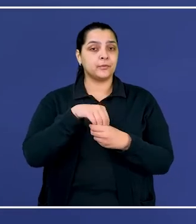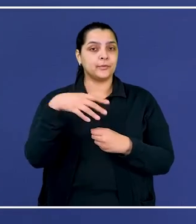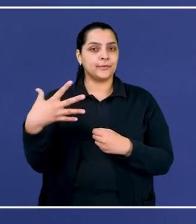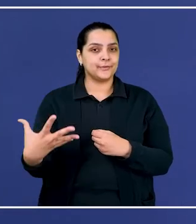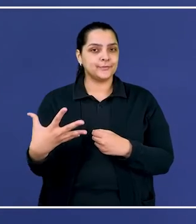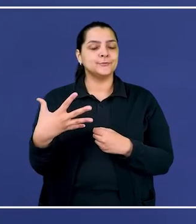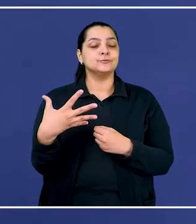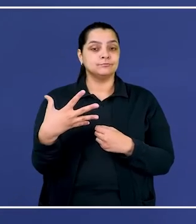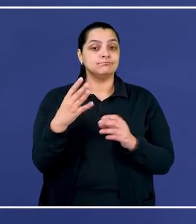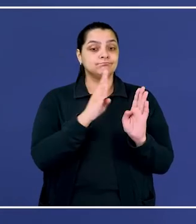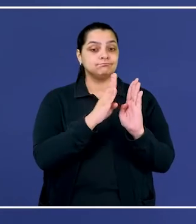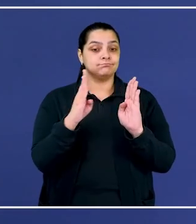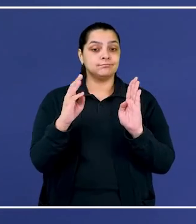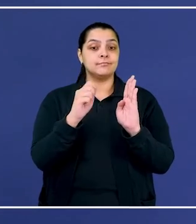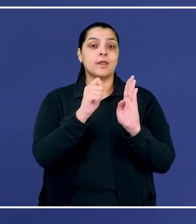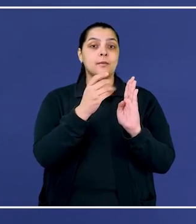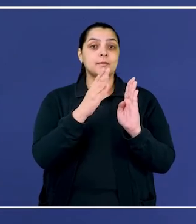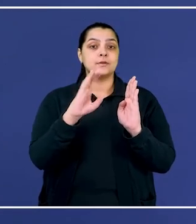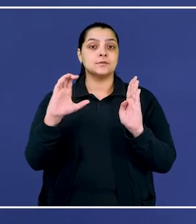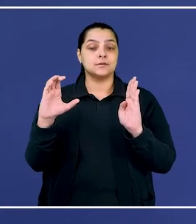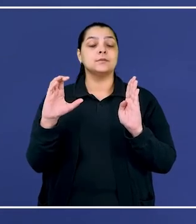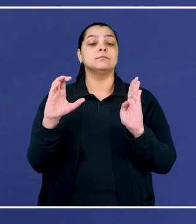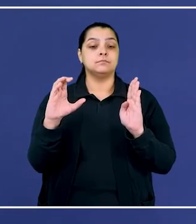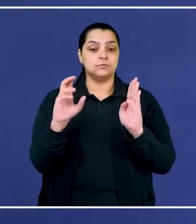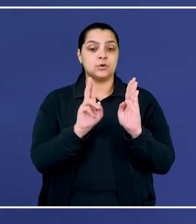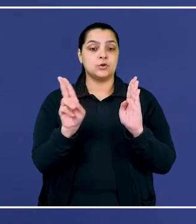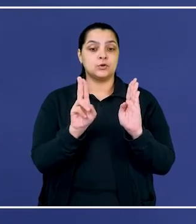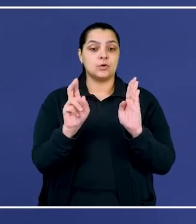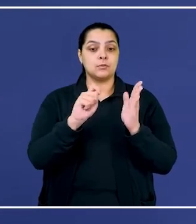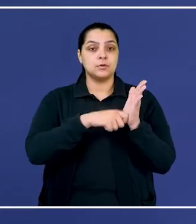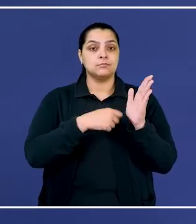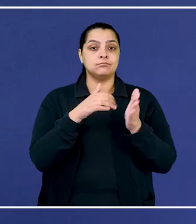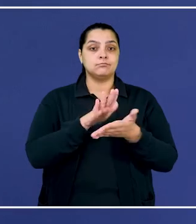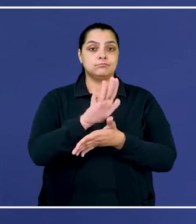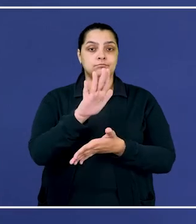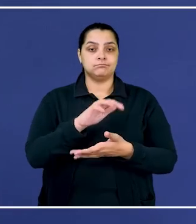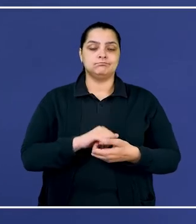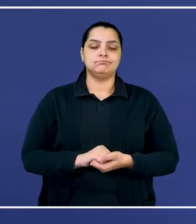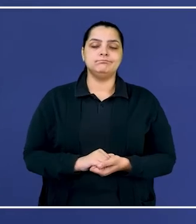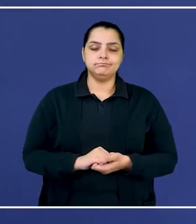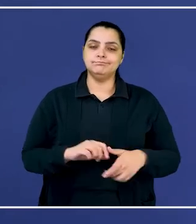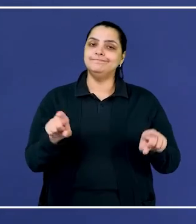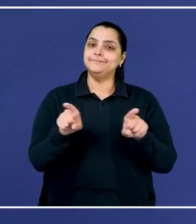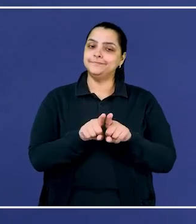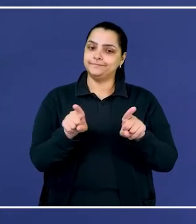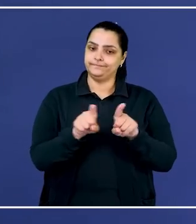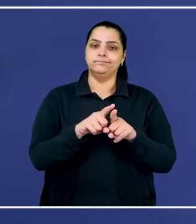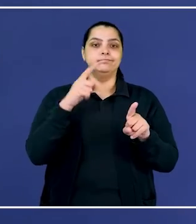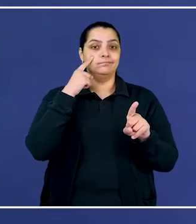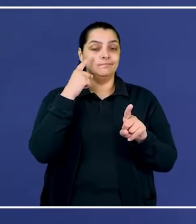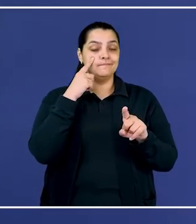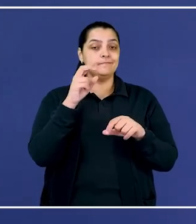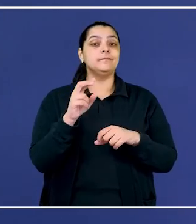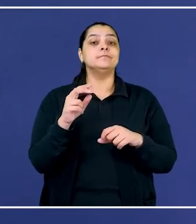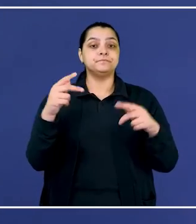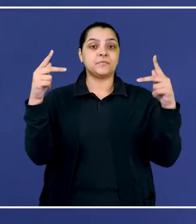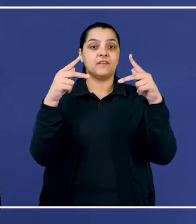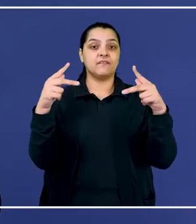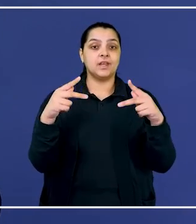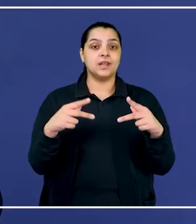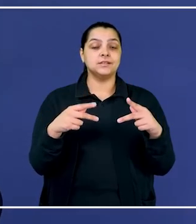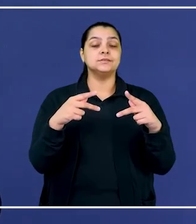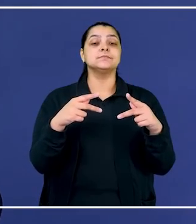os conteúdos que estão organizados em ordem alfabética de sobrenome do autor da publicação. Também é possível conferir as